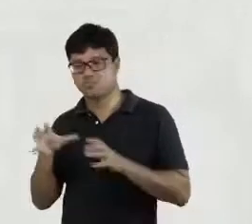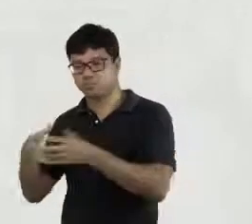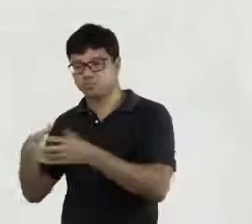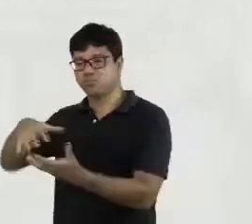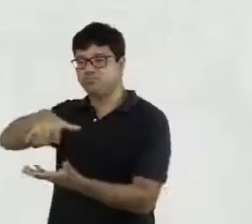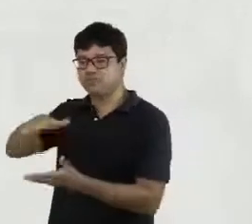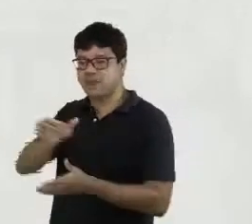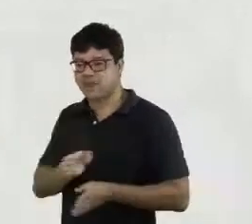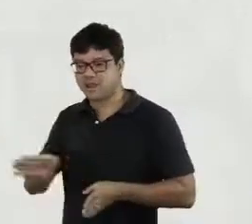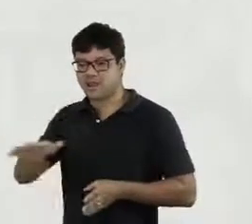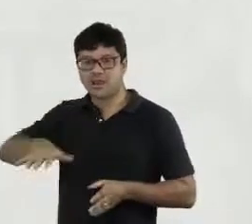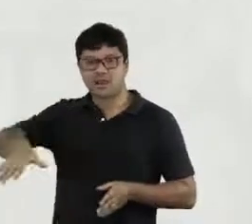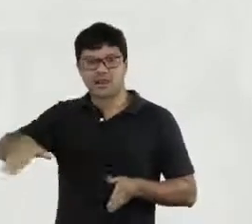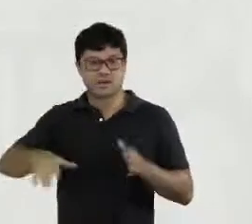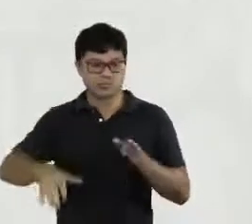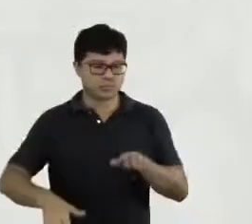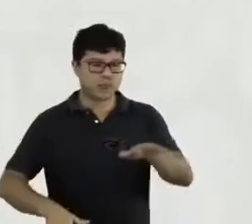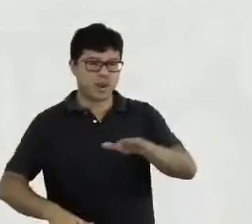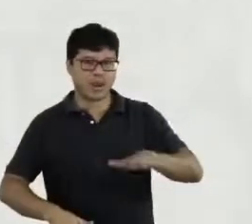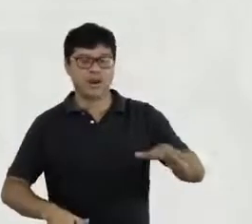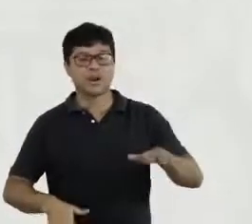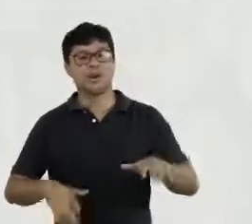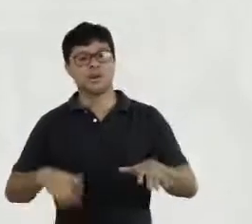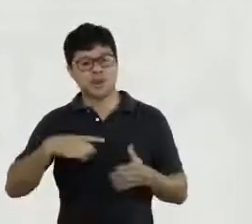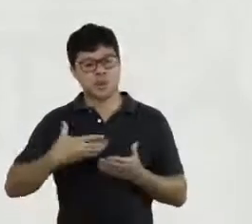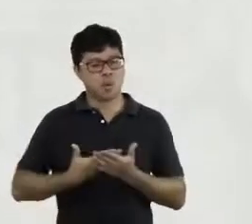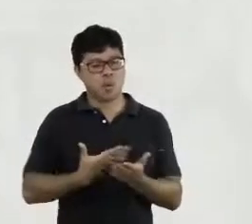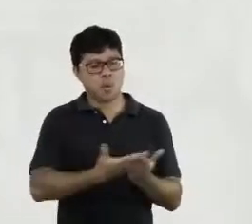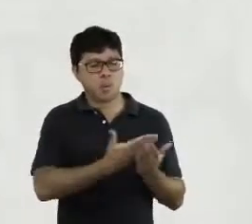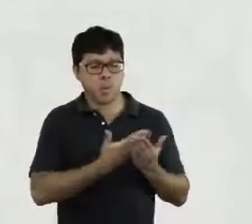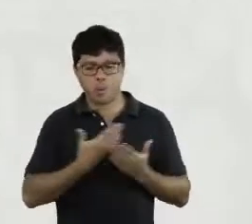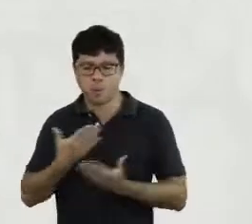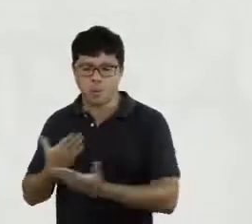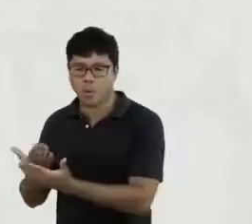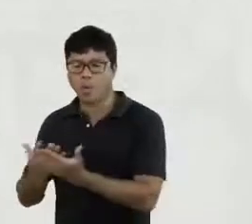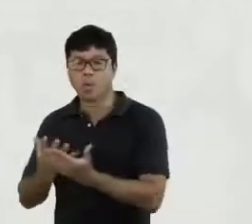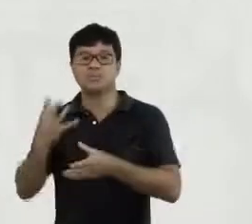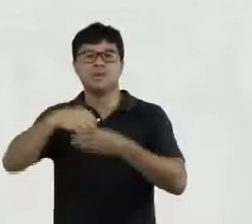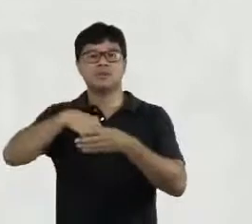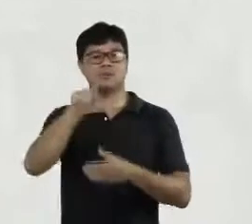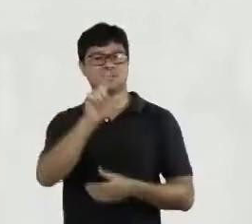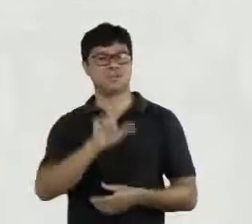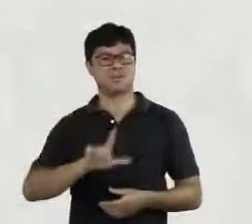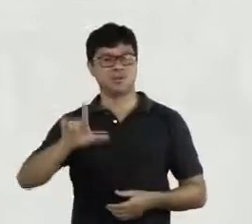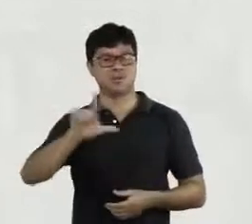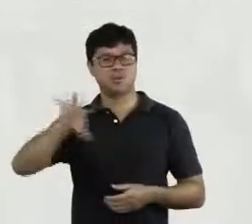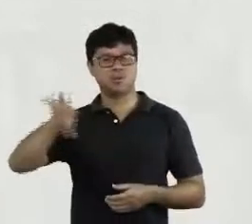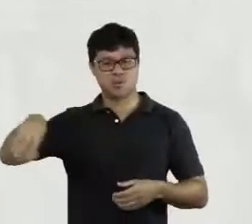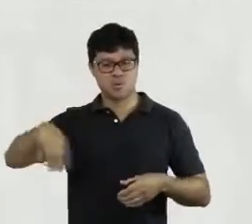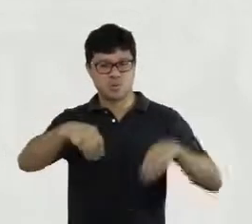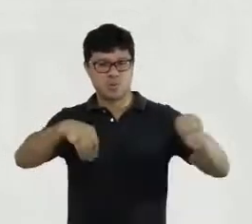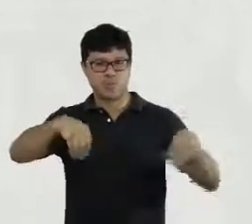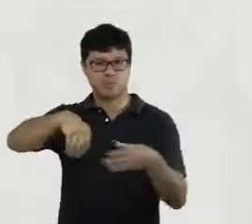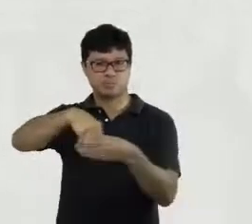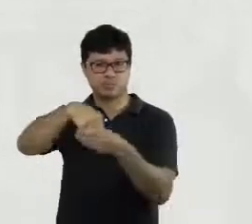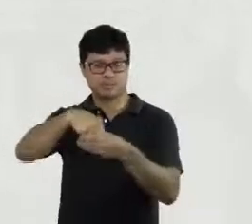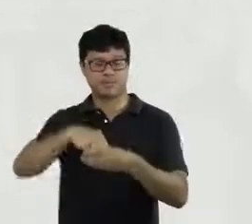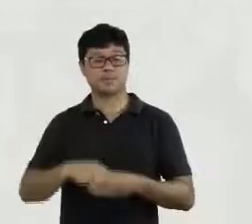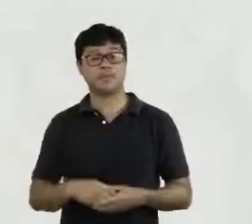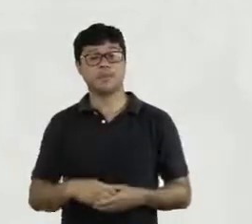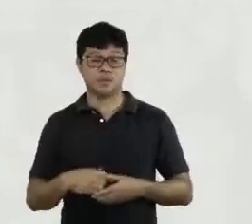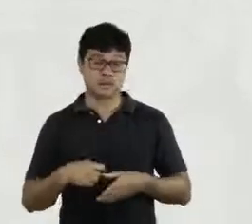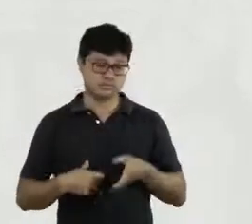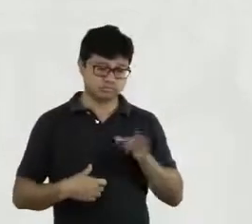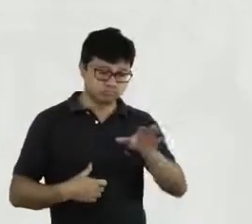ramos que têm mais sido colocados na literatura. Pois bem, segundo